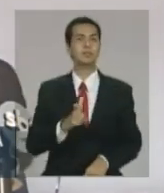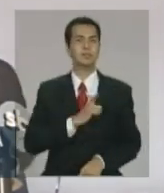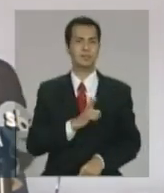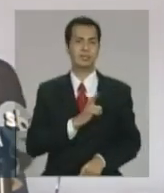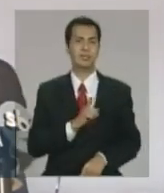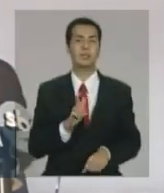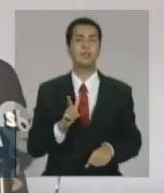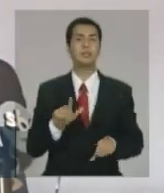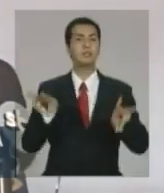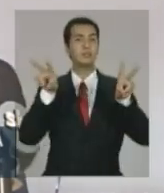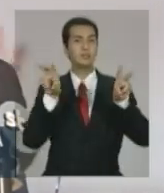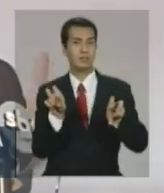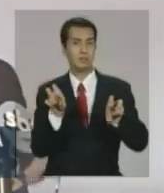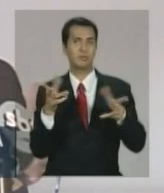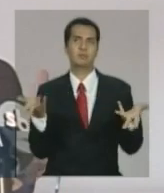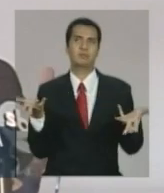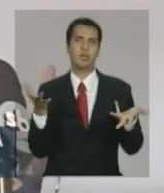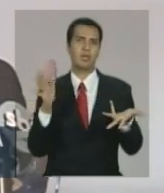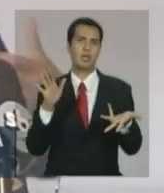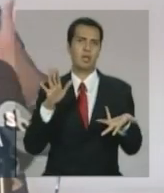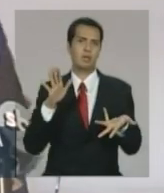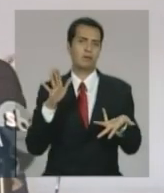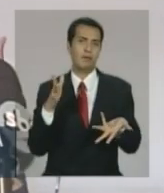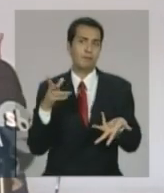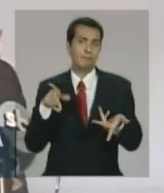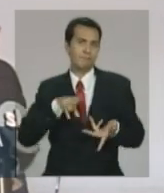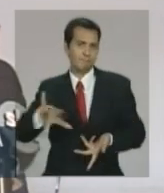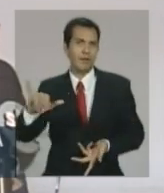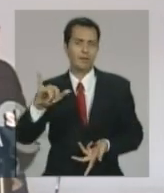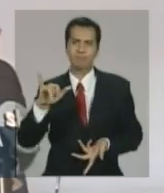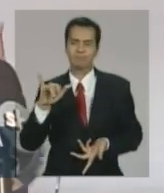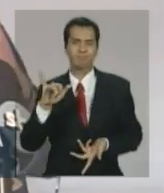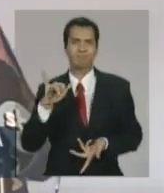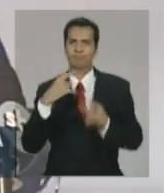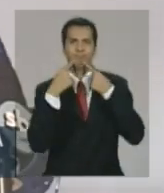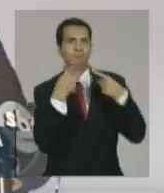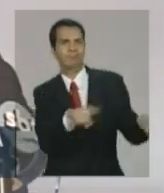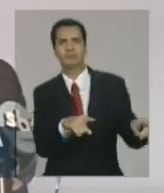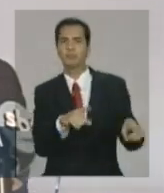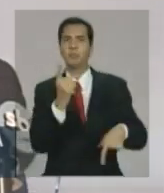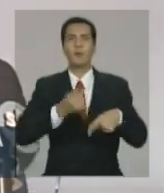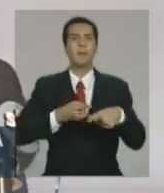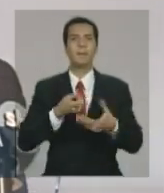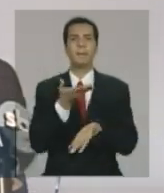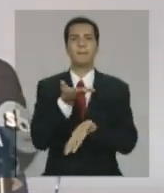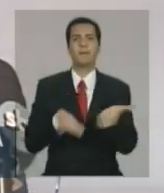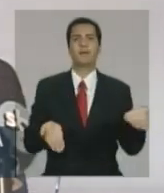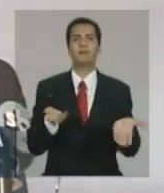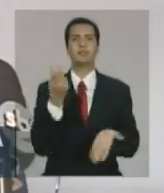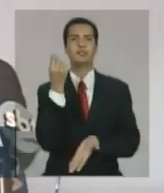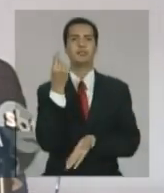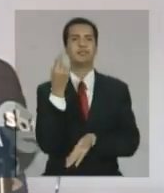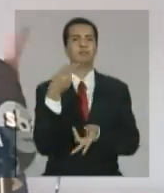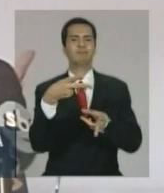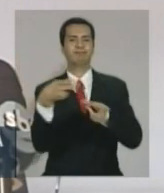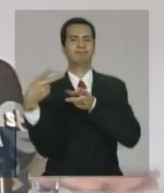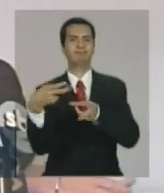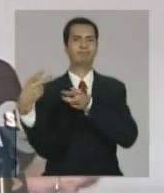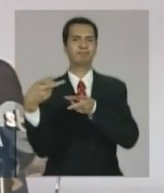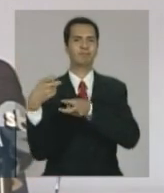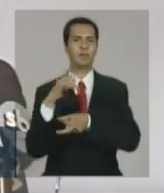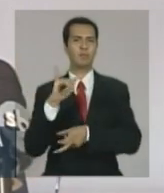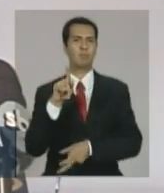questão nessa hora vão achar ruim, porque vão perder imposto. Então, tem de ser uma discussão calma,